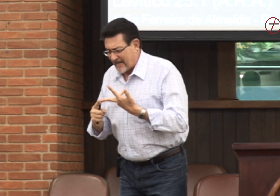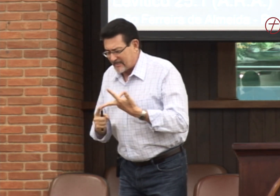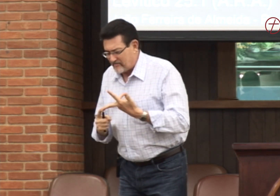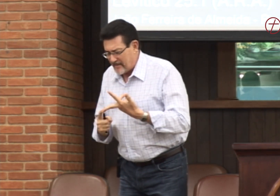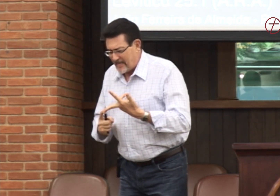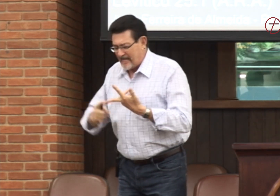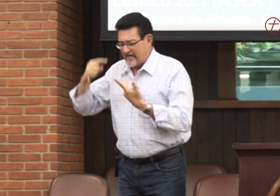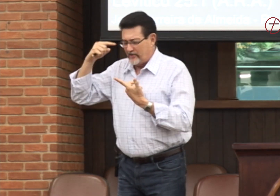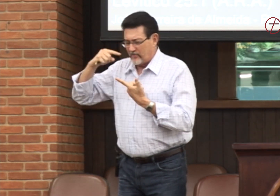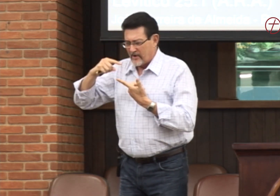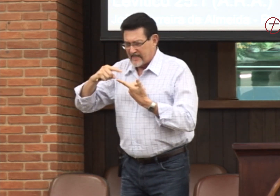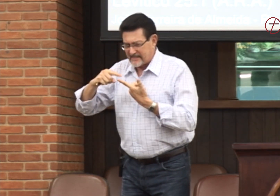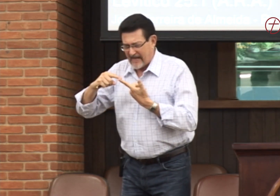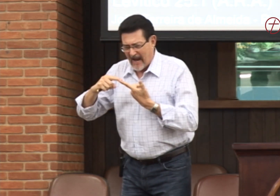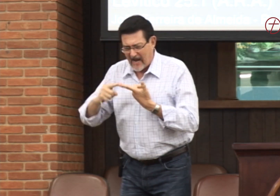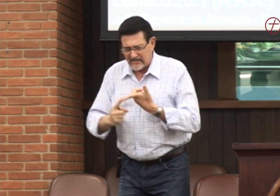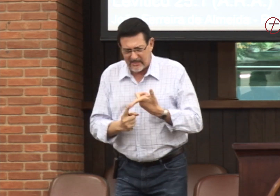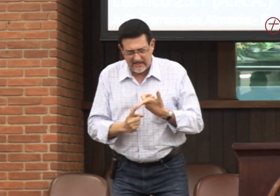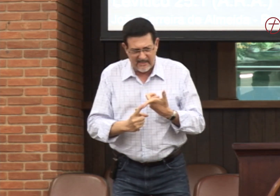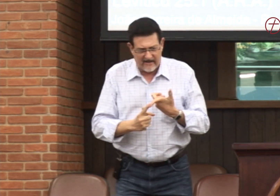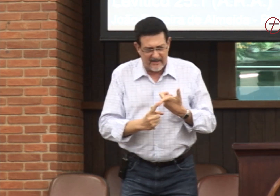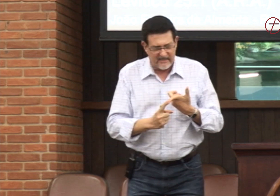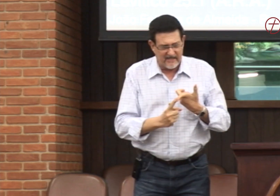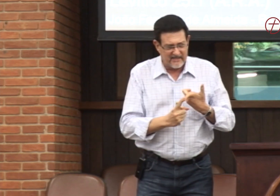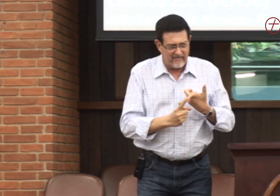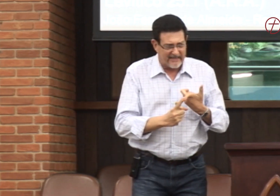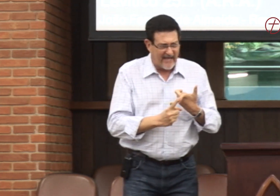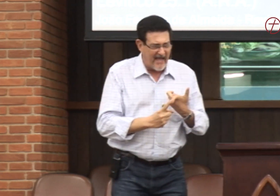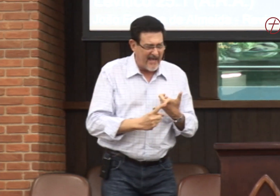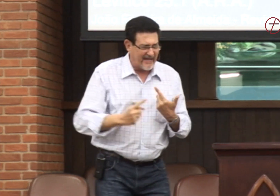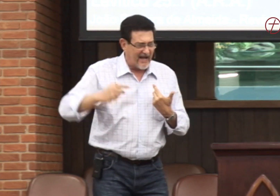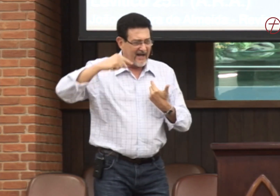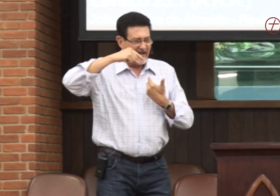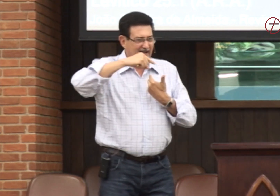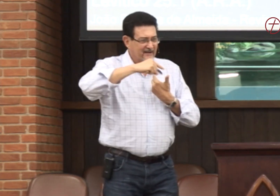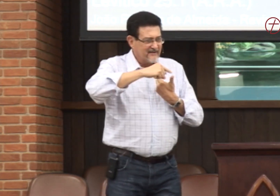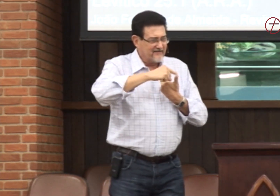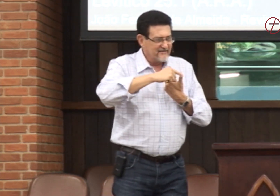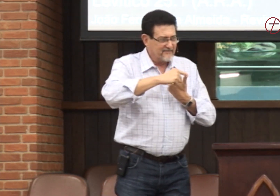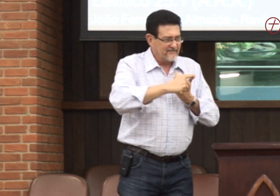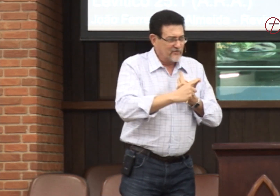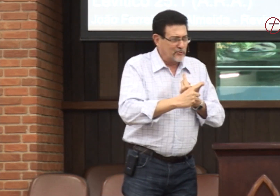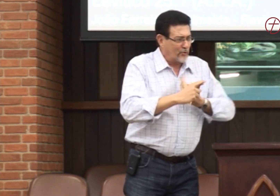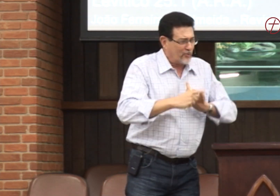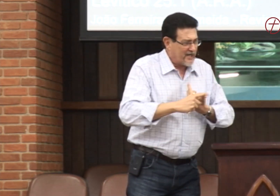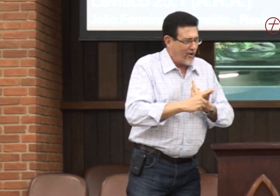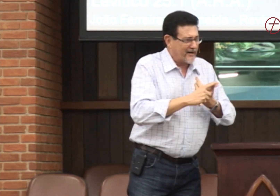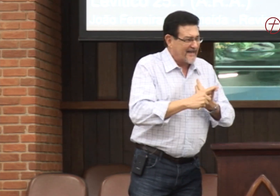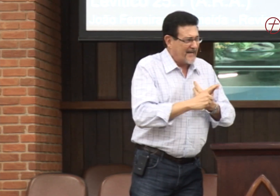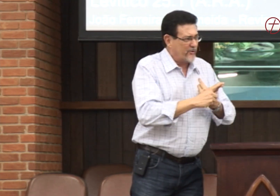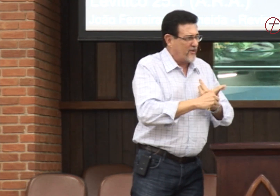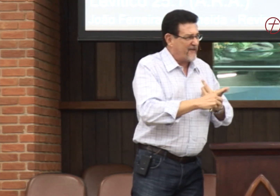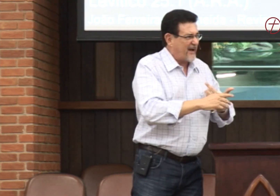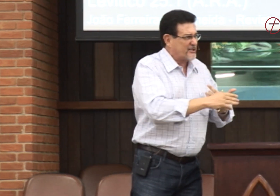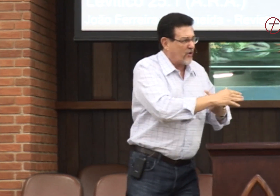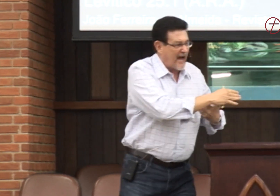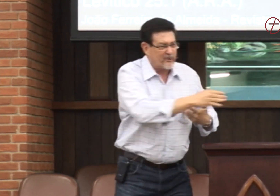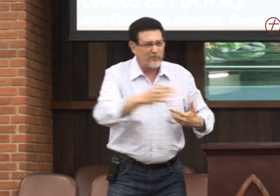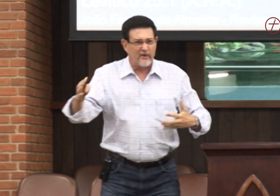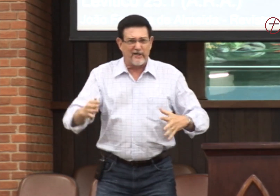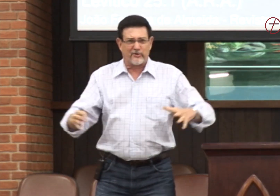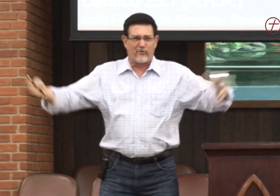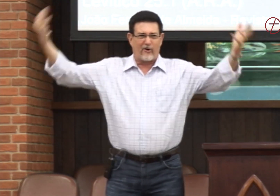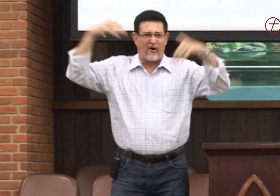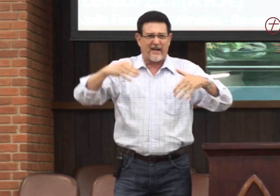palha de milho serragem de madeira tudo que é orgânico que vai